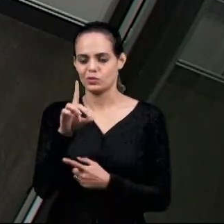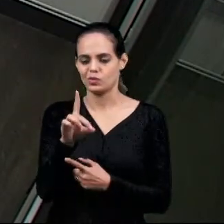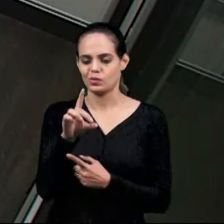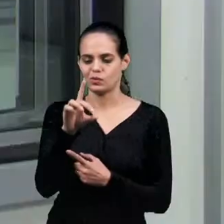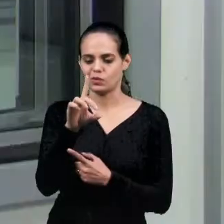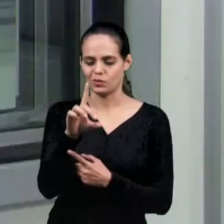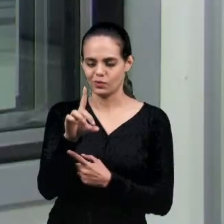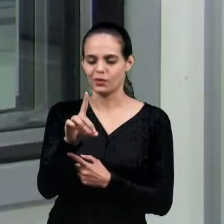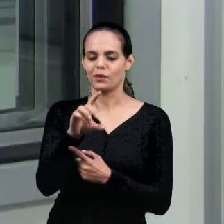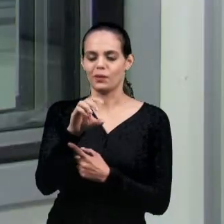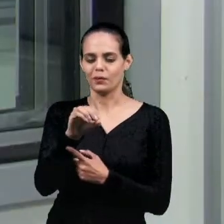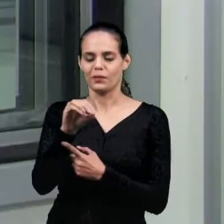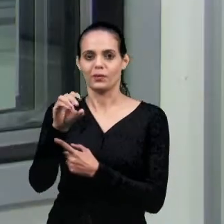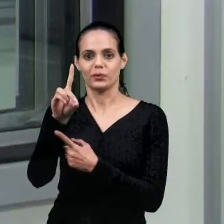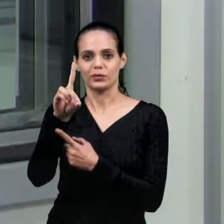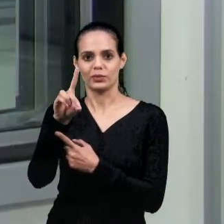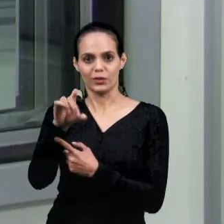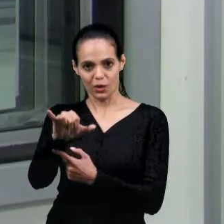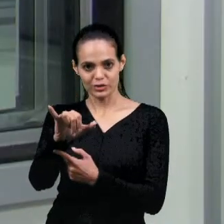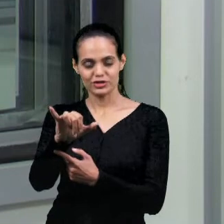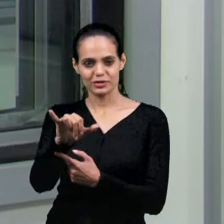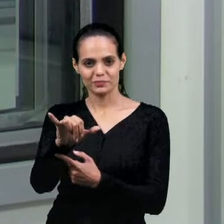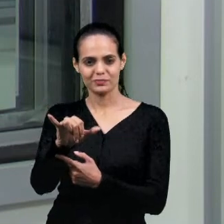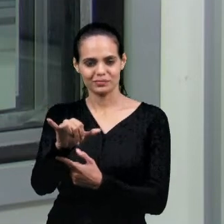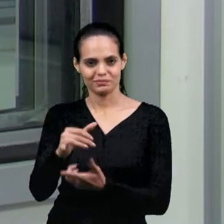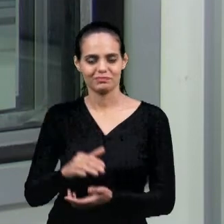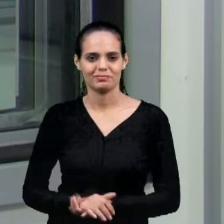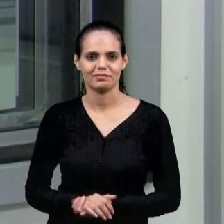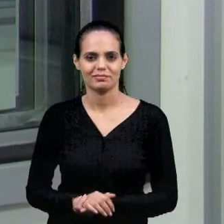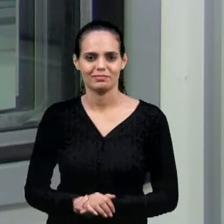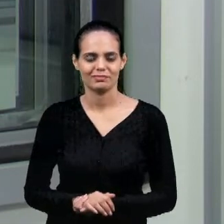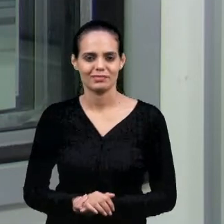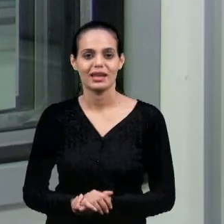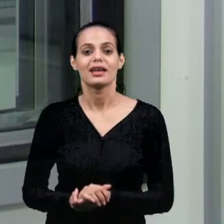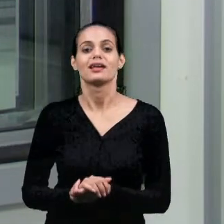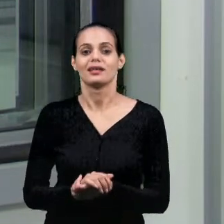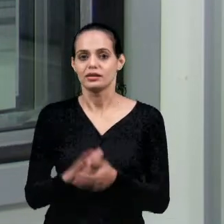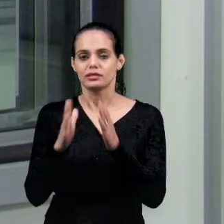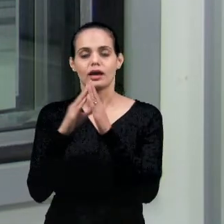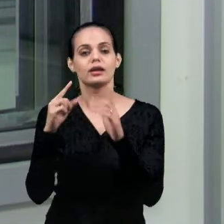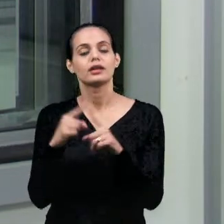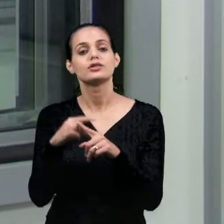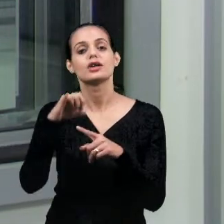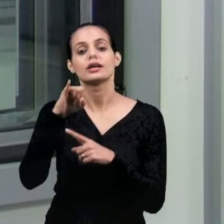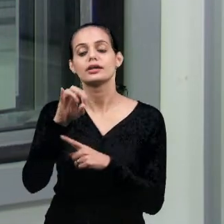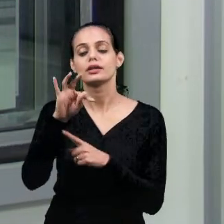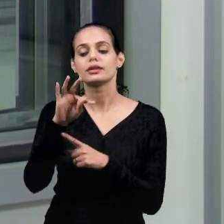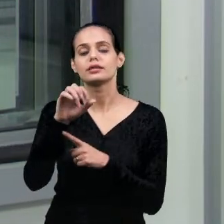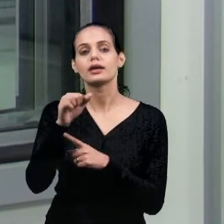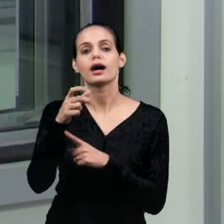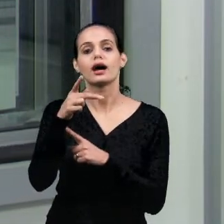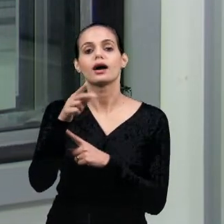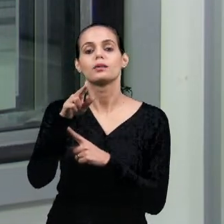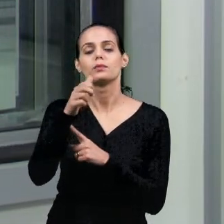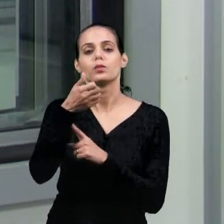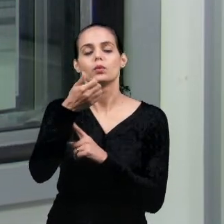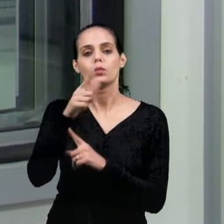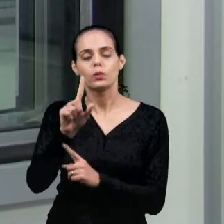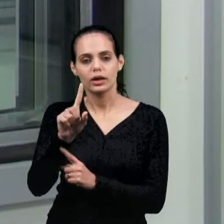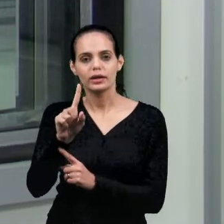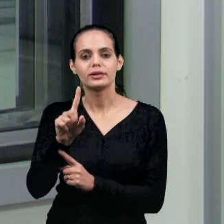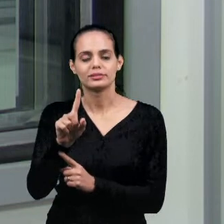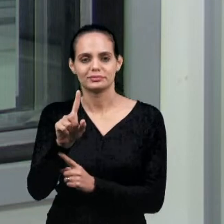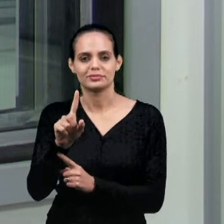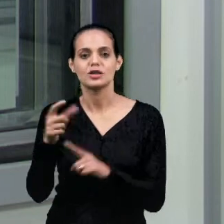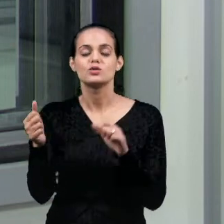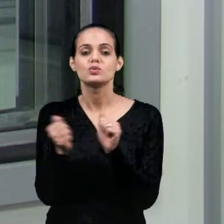igreja de Itapuã 1, como ungido, 1 ano. Com o pastor Dodge e com a sua esposa,